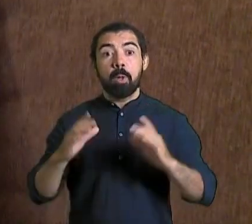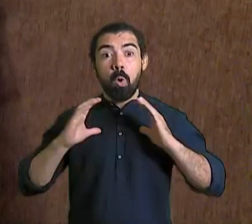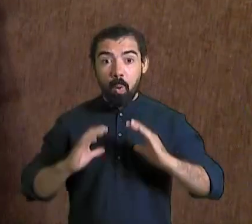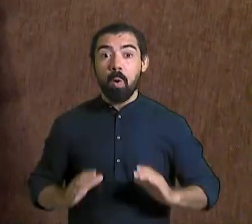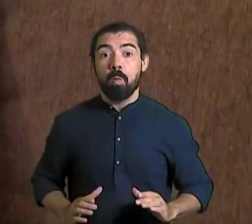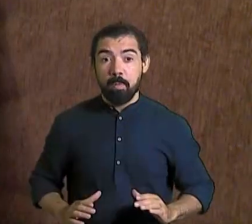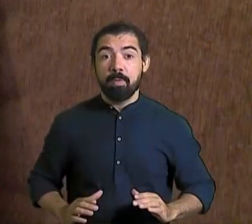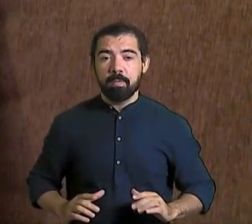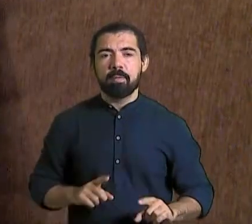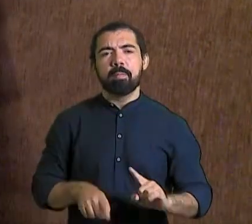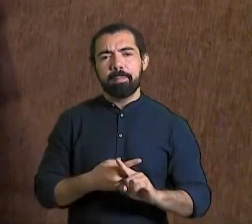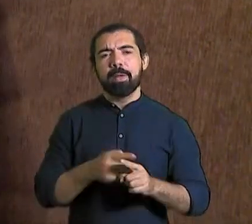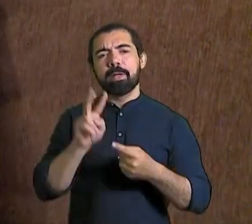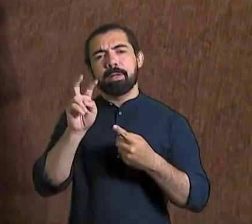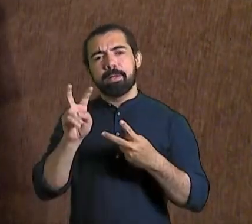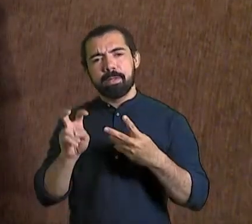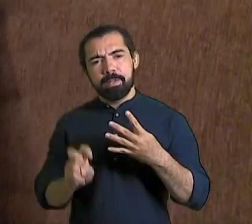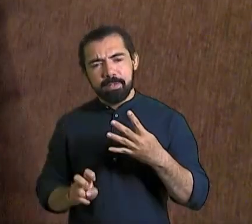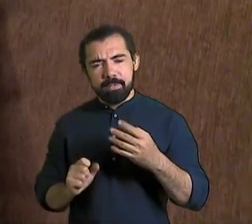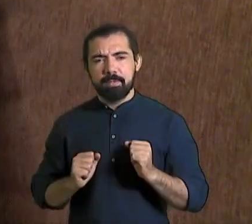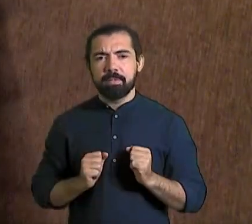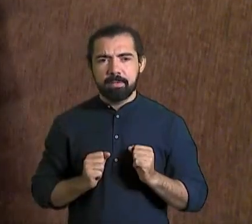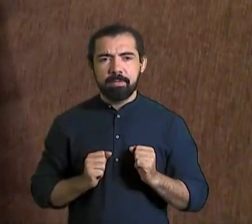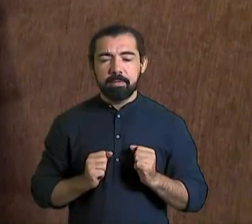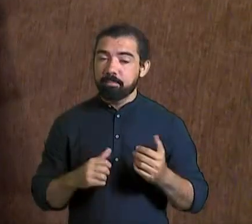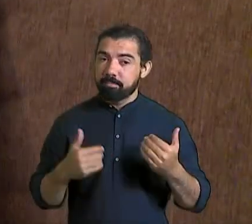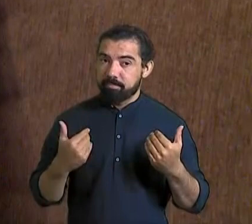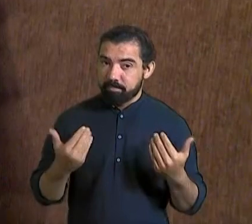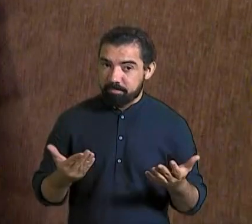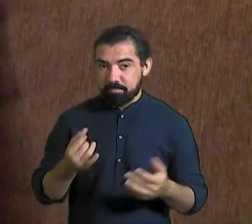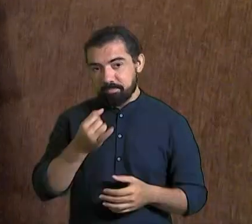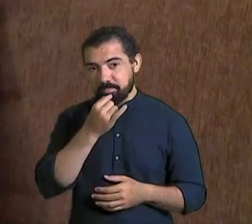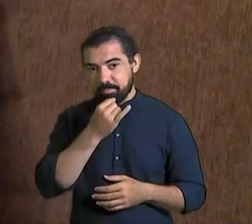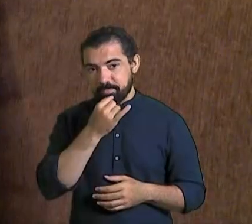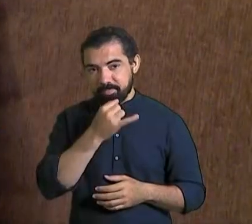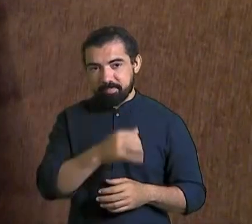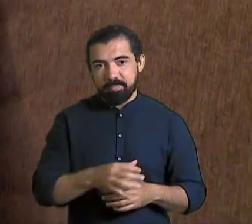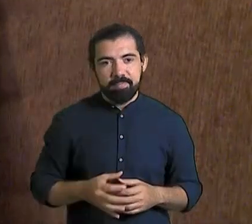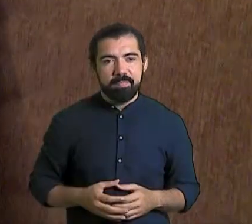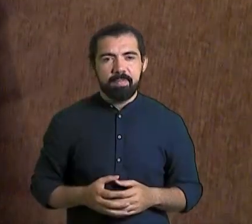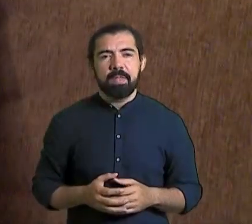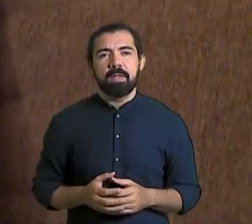atitudinal e outras mais, né? Então, por exemplo,